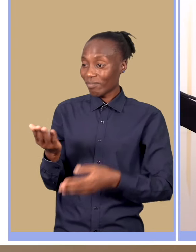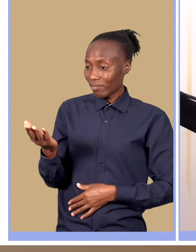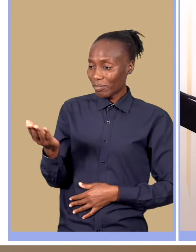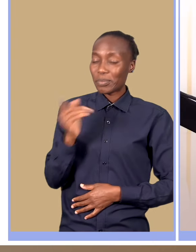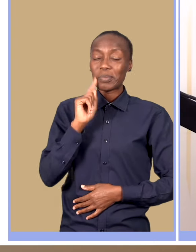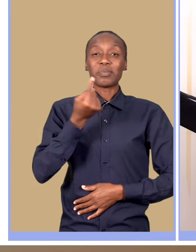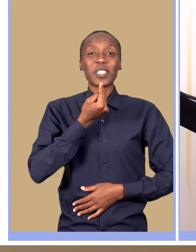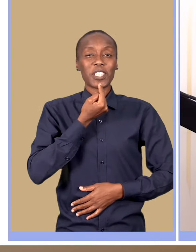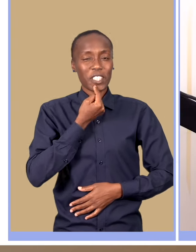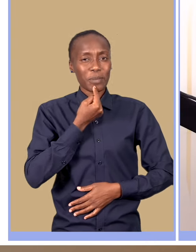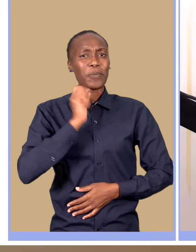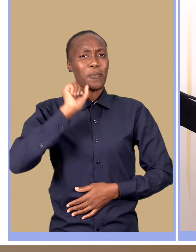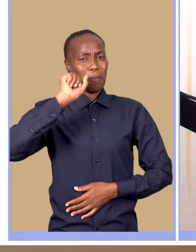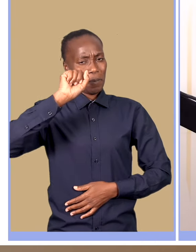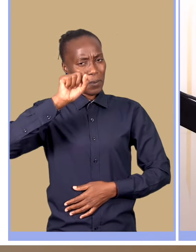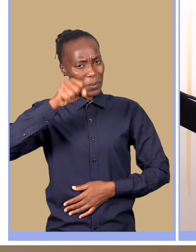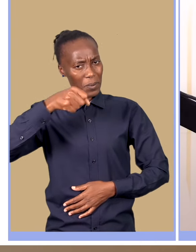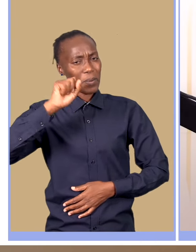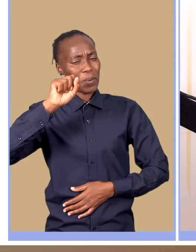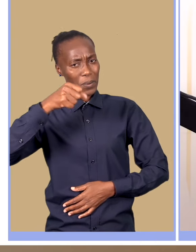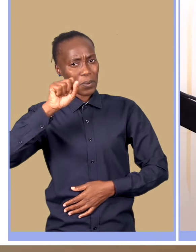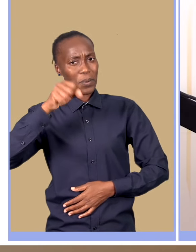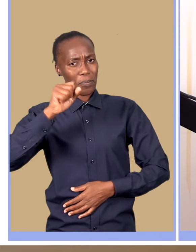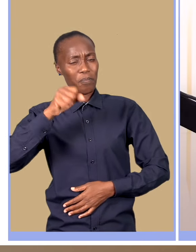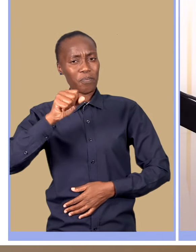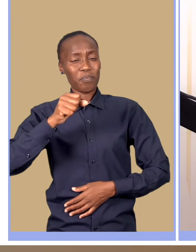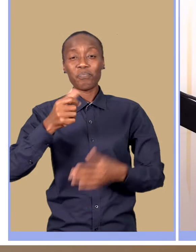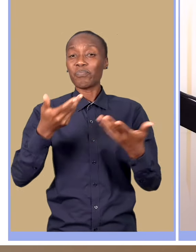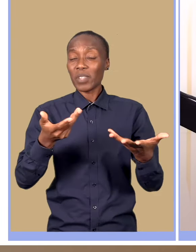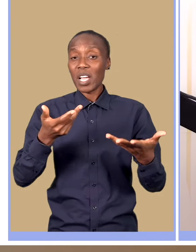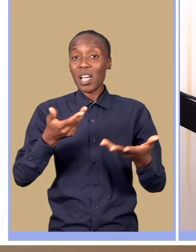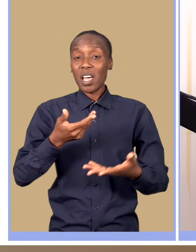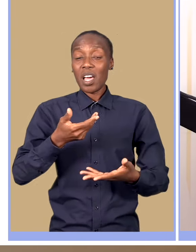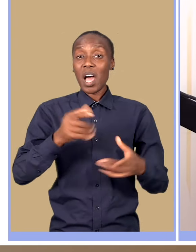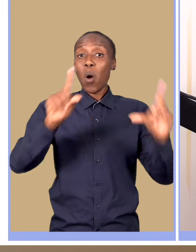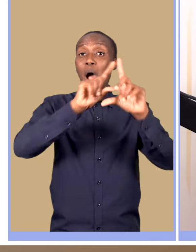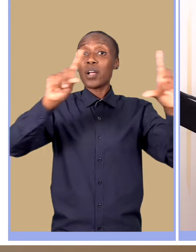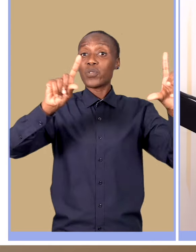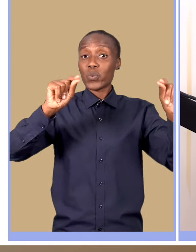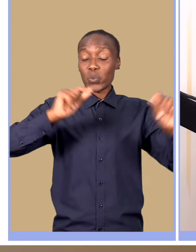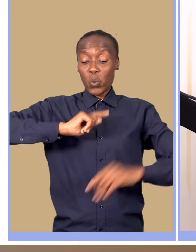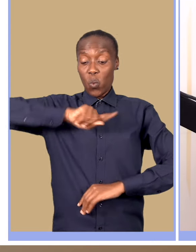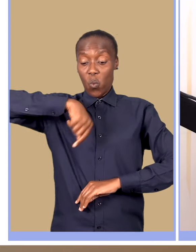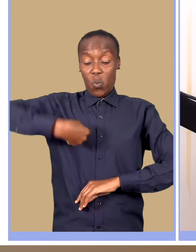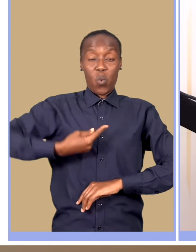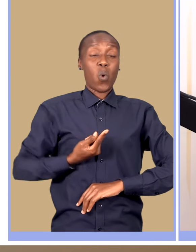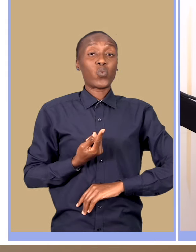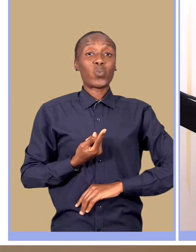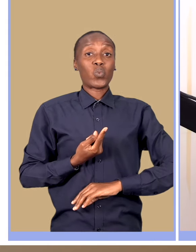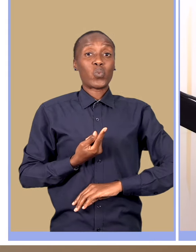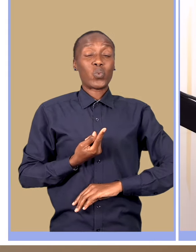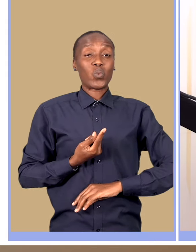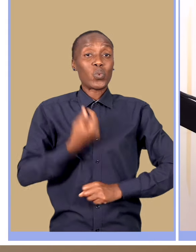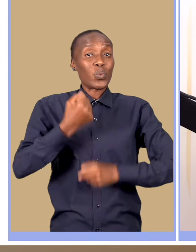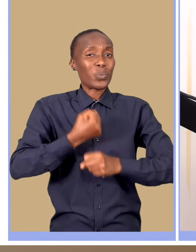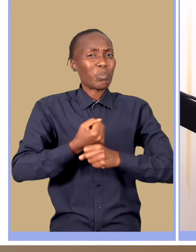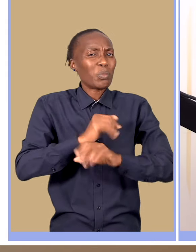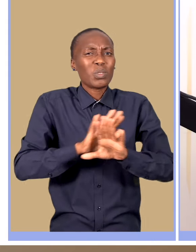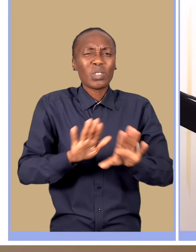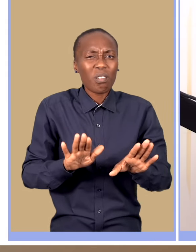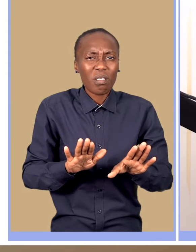acho que agora não é só uma questão nossa, não é, de trabalho